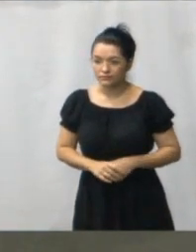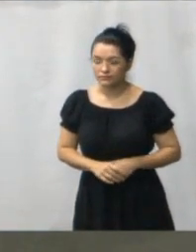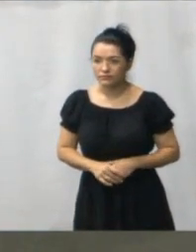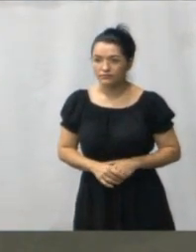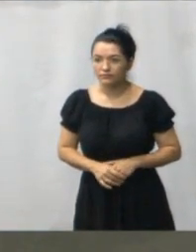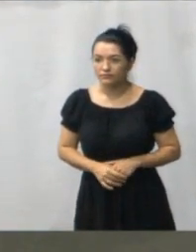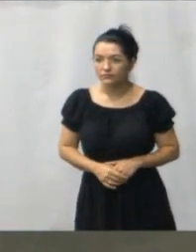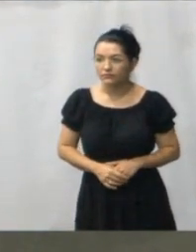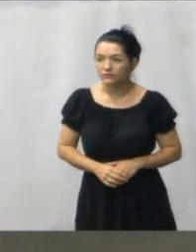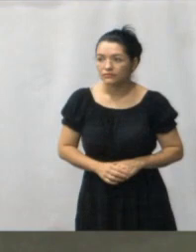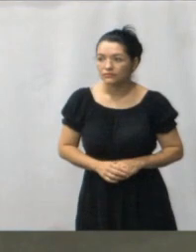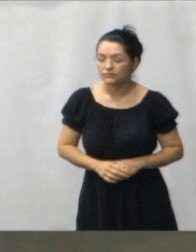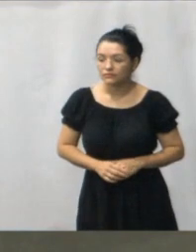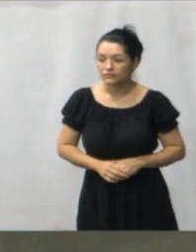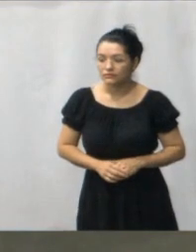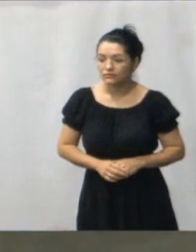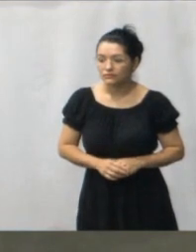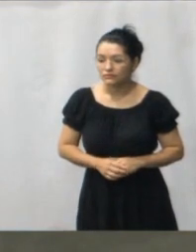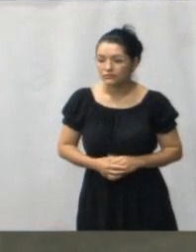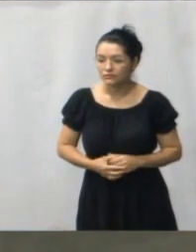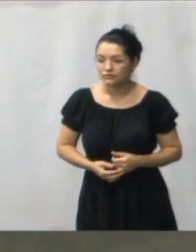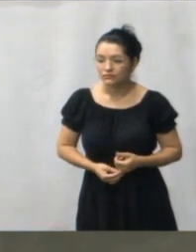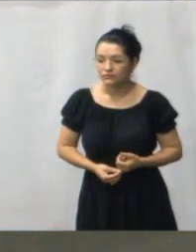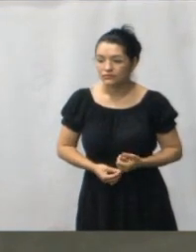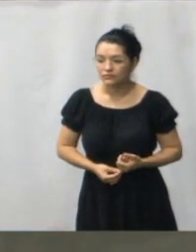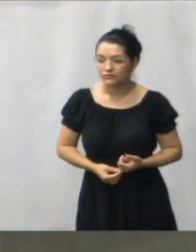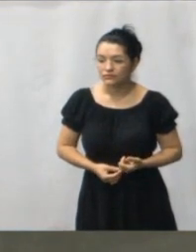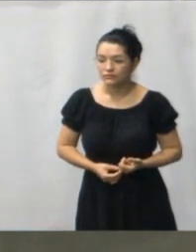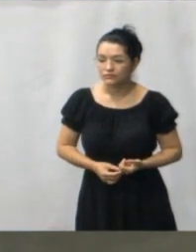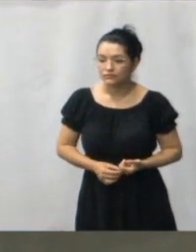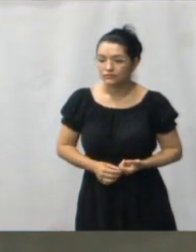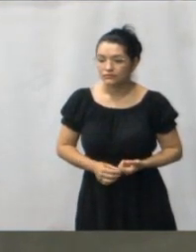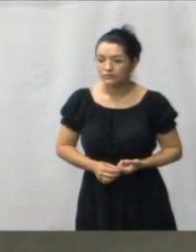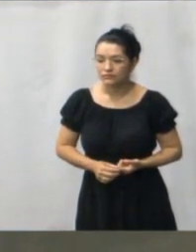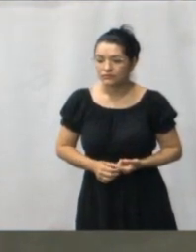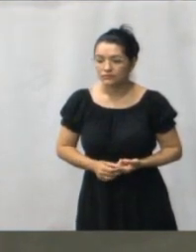Foi. Quem me chamou ontem lá foi...